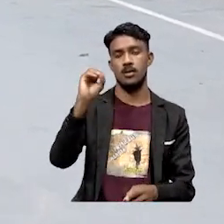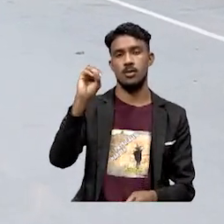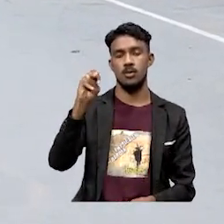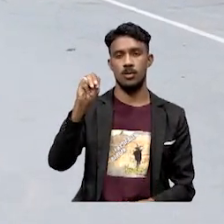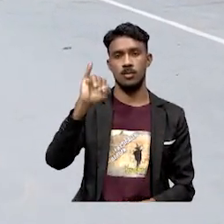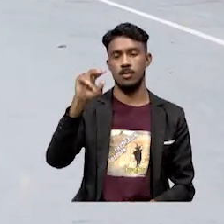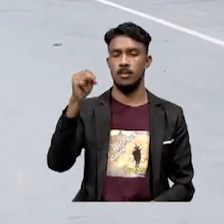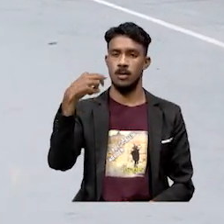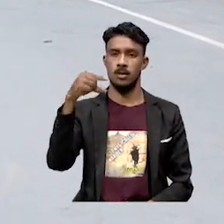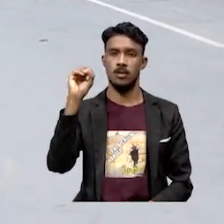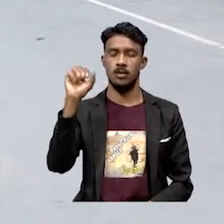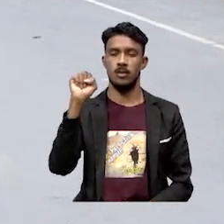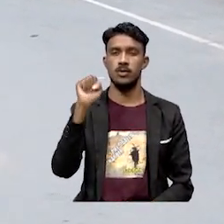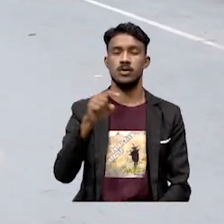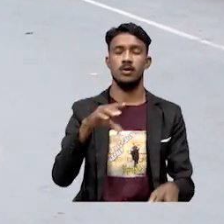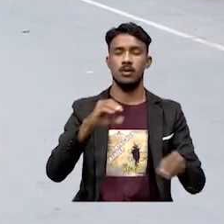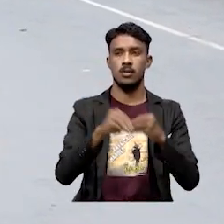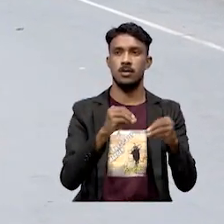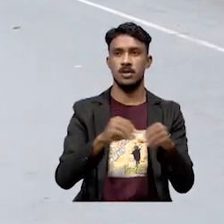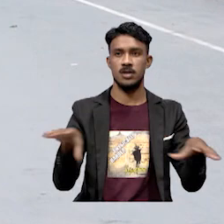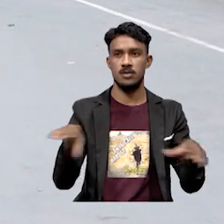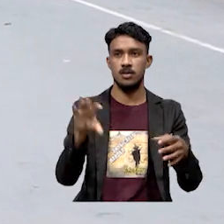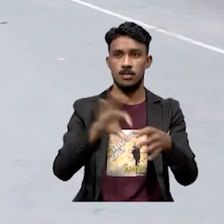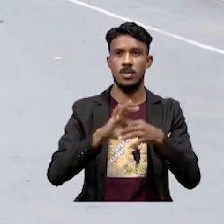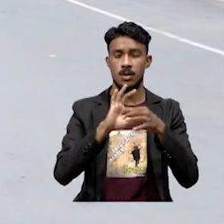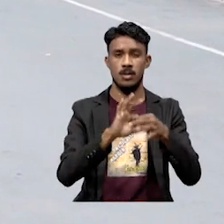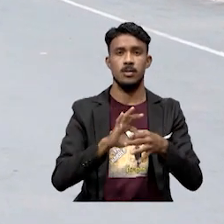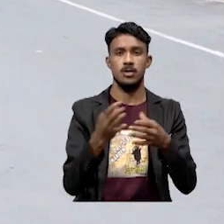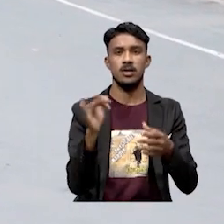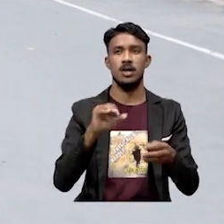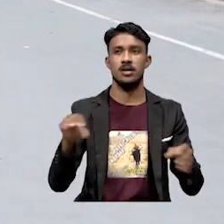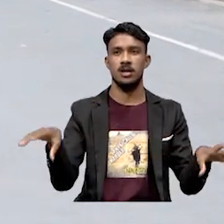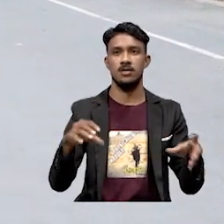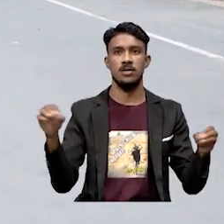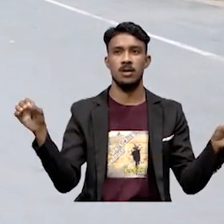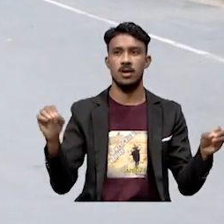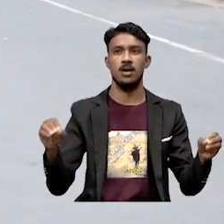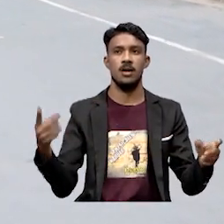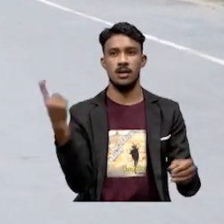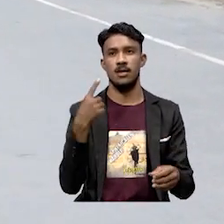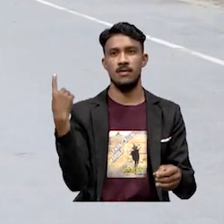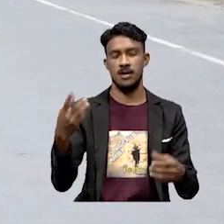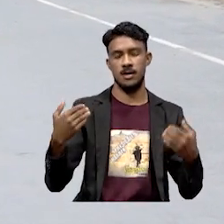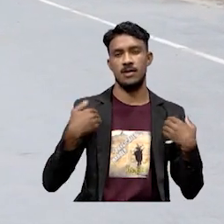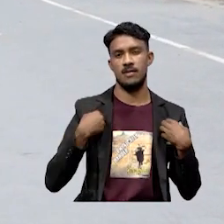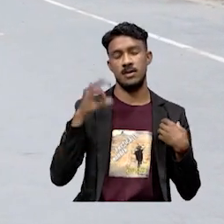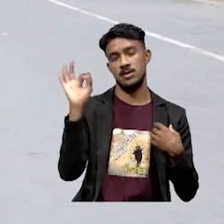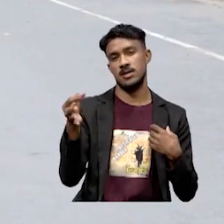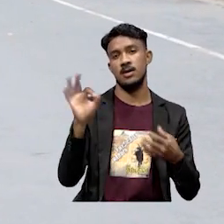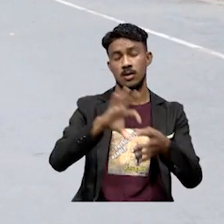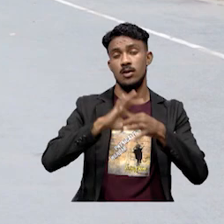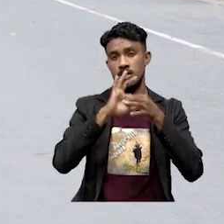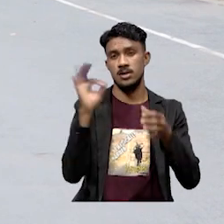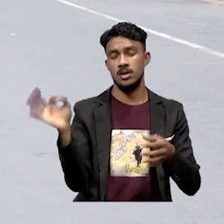husi sociedade civil kona ba serviço membro sira terreno la permanente tamba membro transito ia det sia nulu la belle cobre